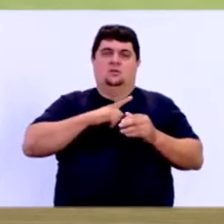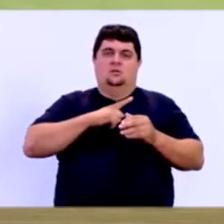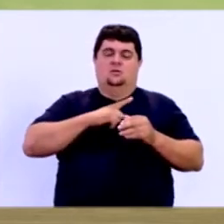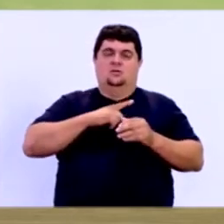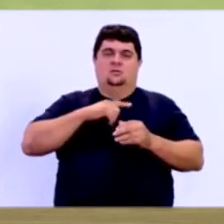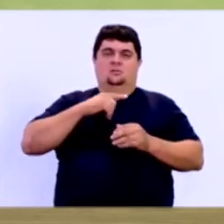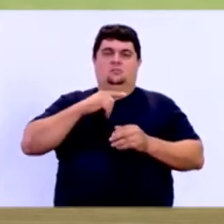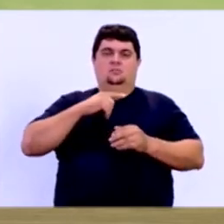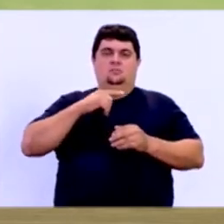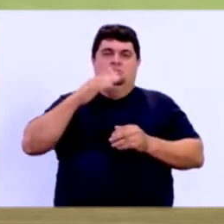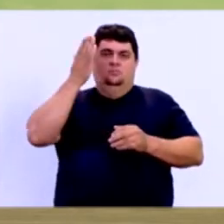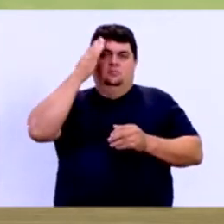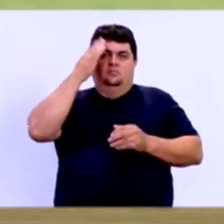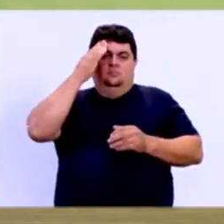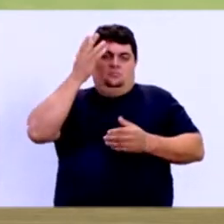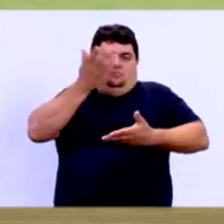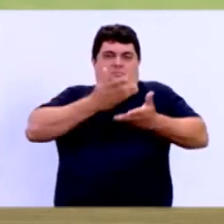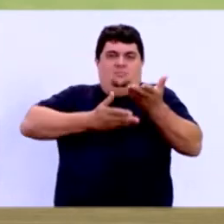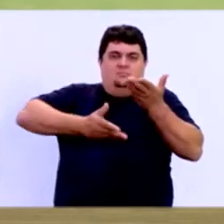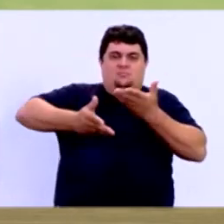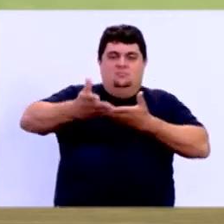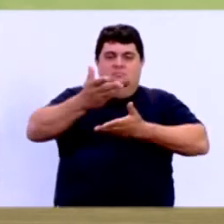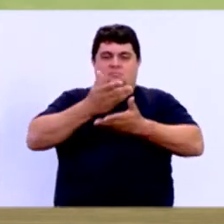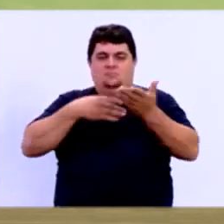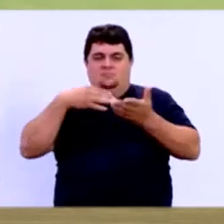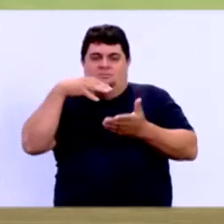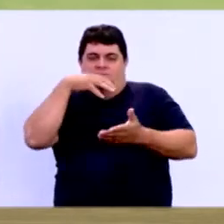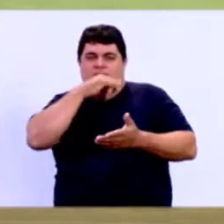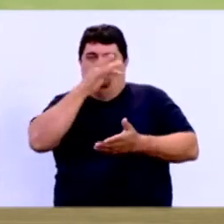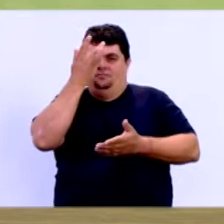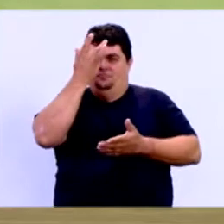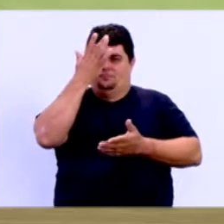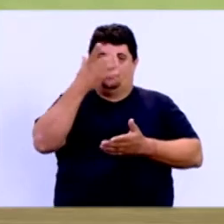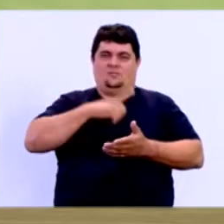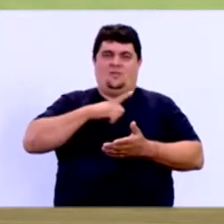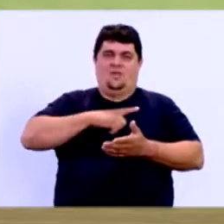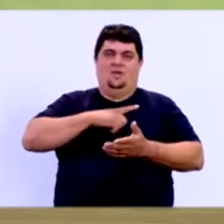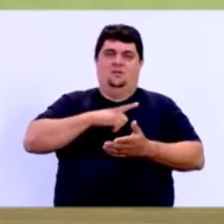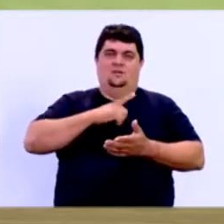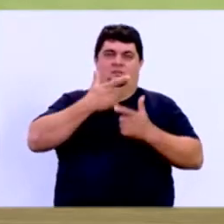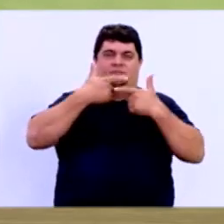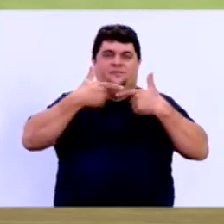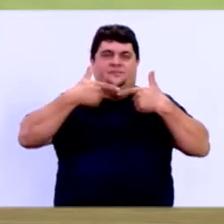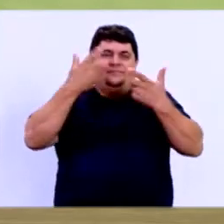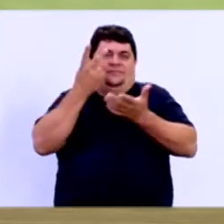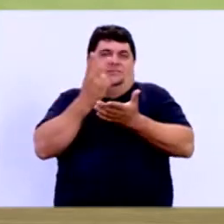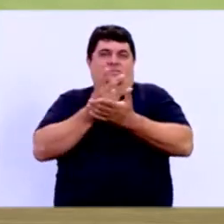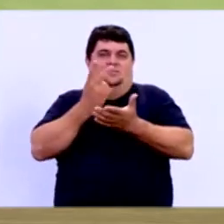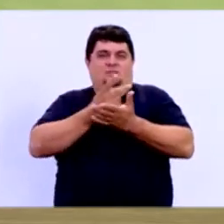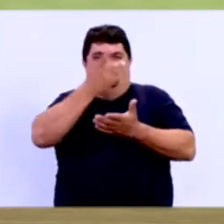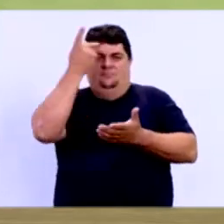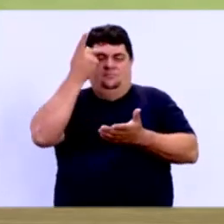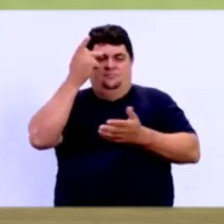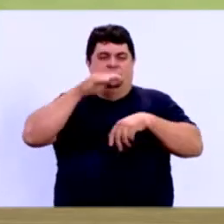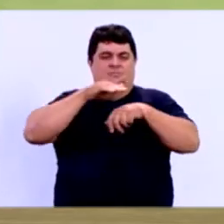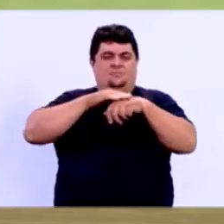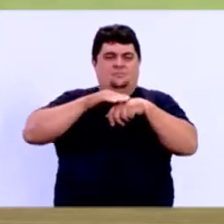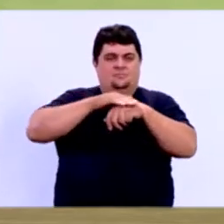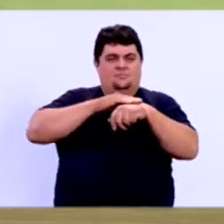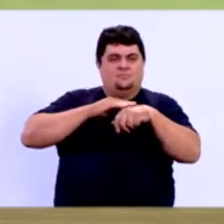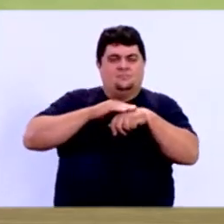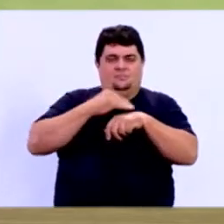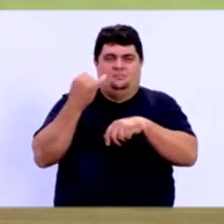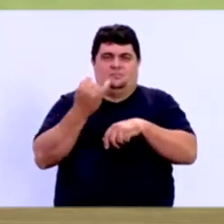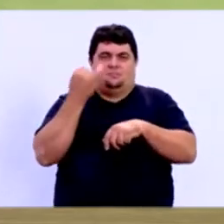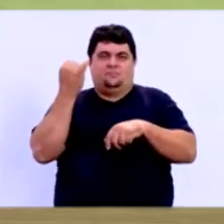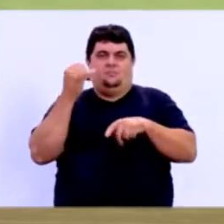alta capacidade, né, de relacionamento interpessoal. Aquela empatia que ele deve ter com o cliente na hora de abordar, saber